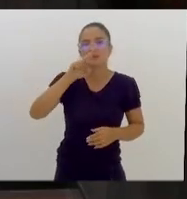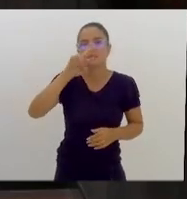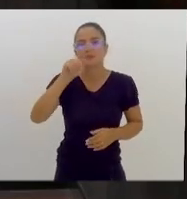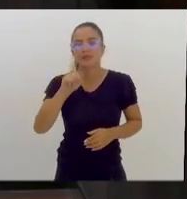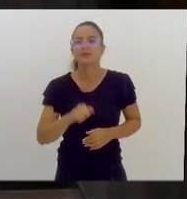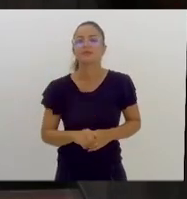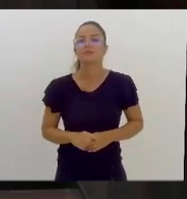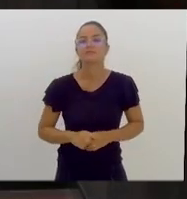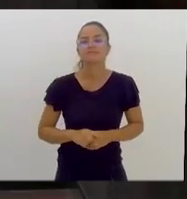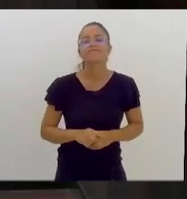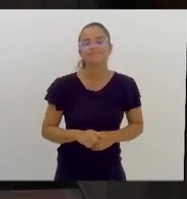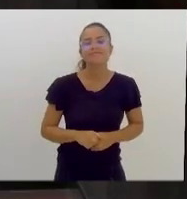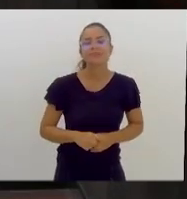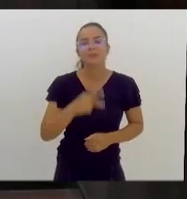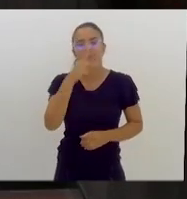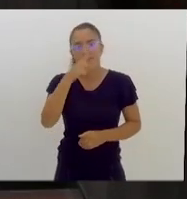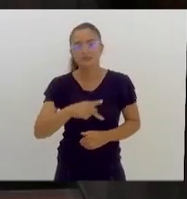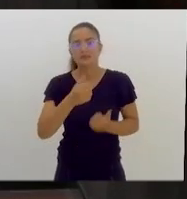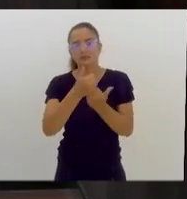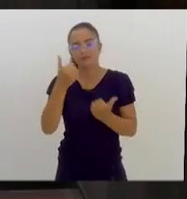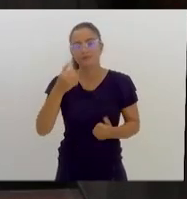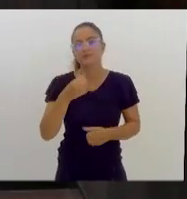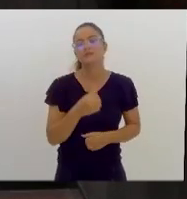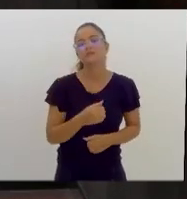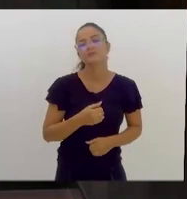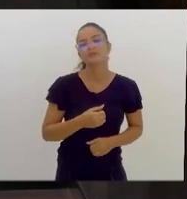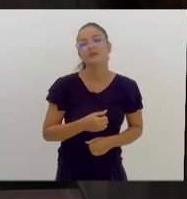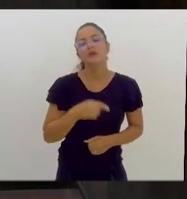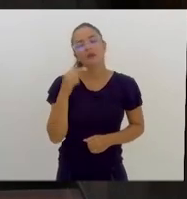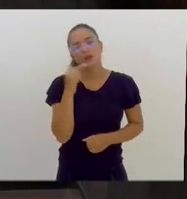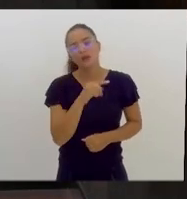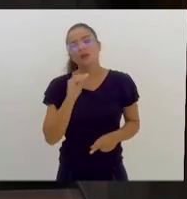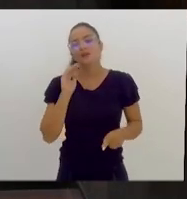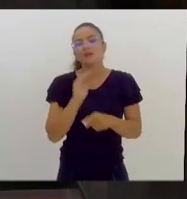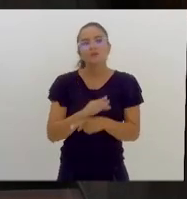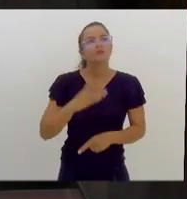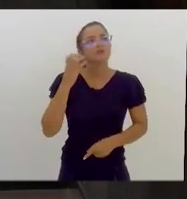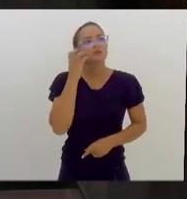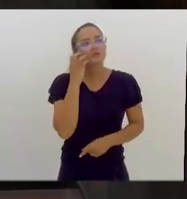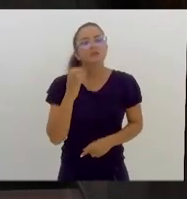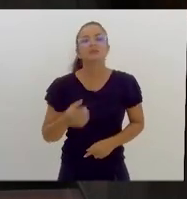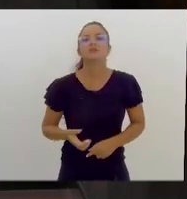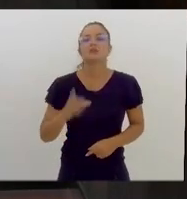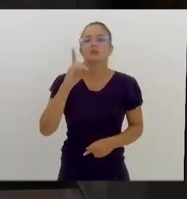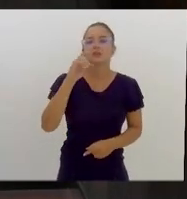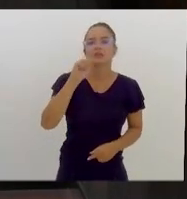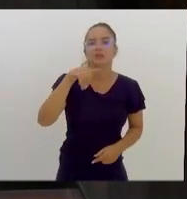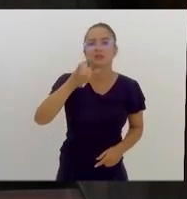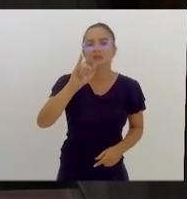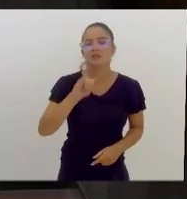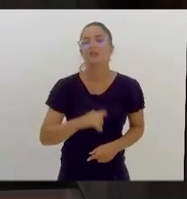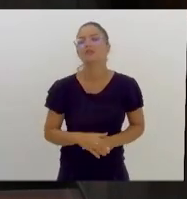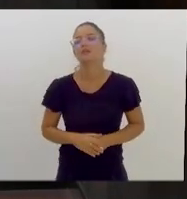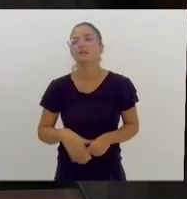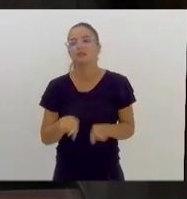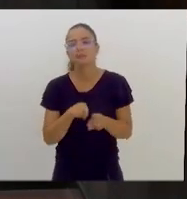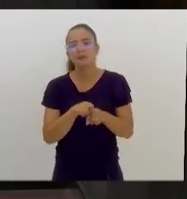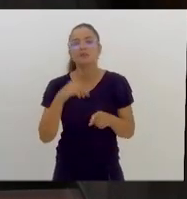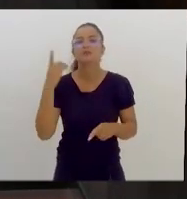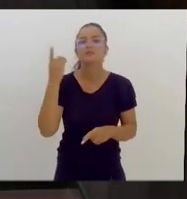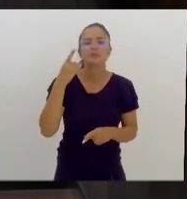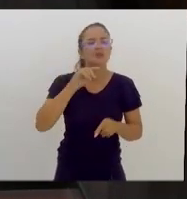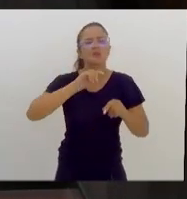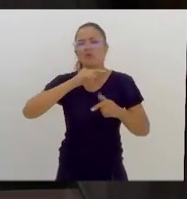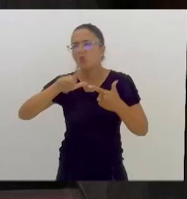da CPI. A todos os deputados que tiveram nas sessões, deputado Valdeque Carneiro, deputada Dani Monteiro. A todos os deputados que